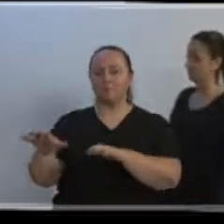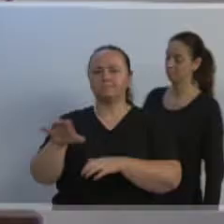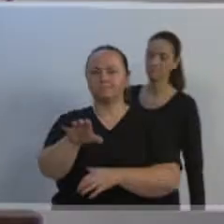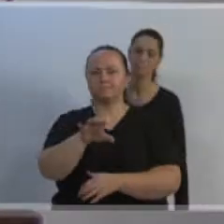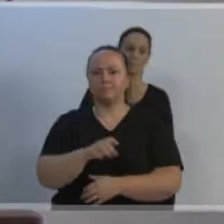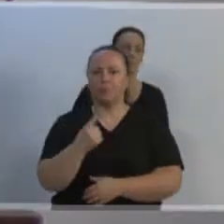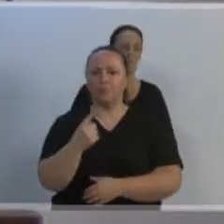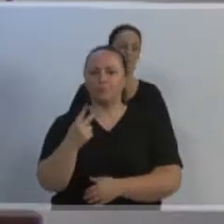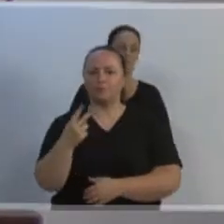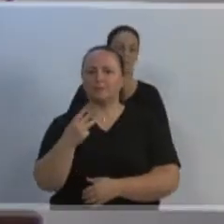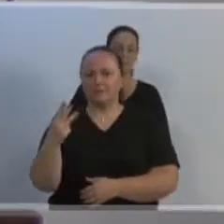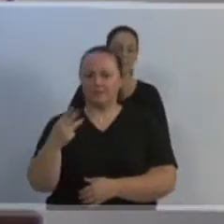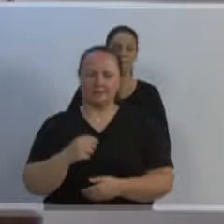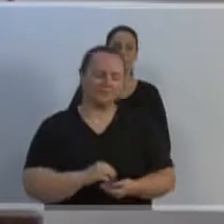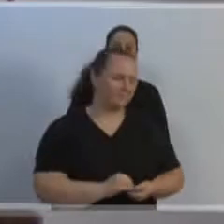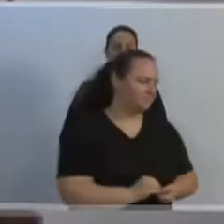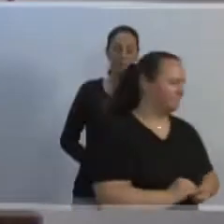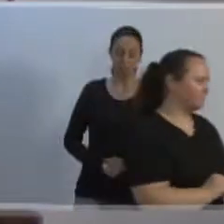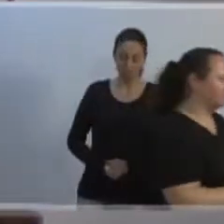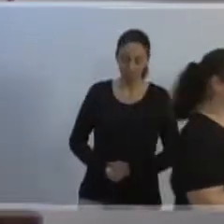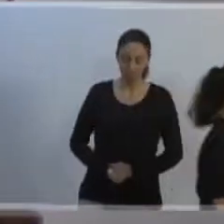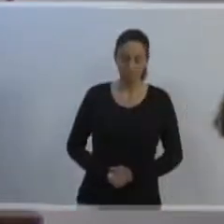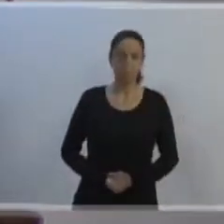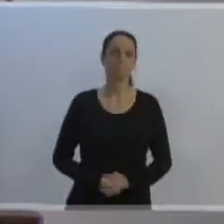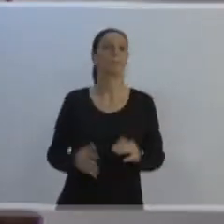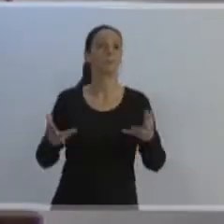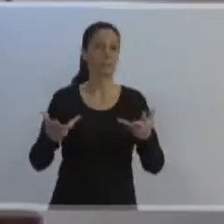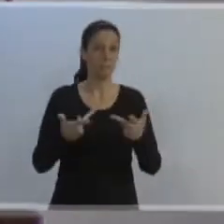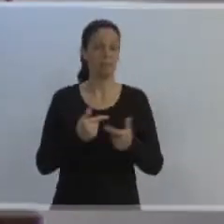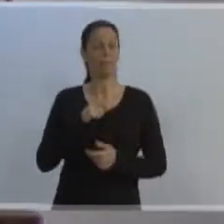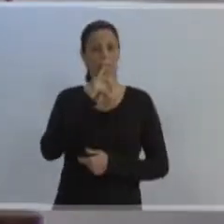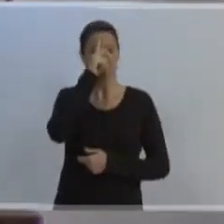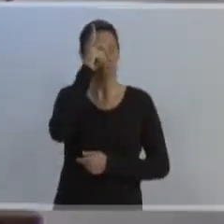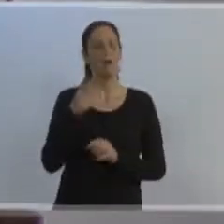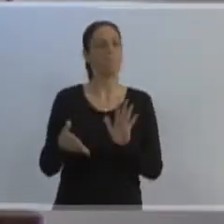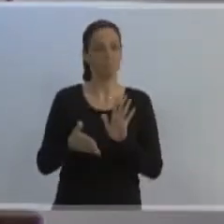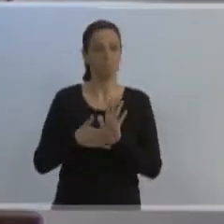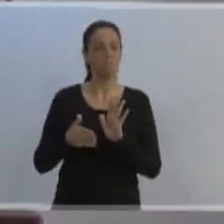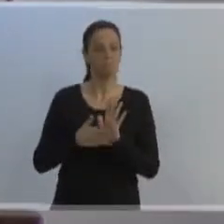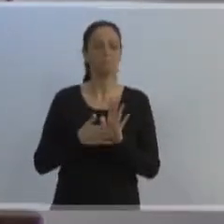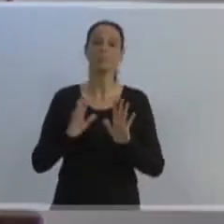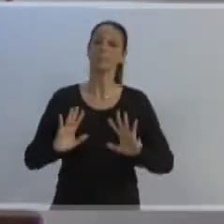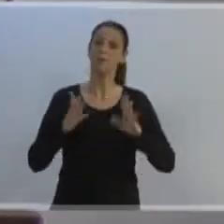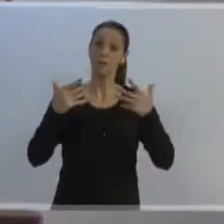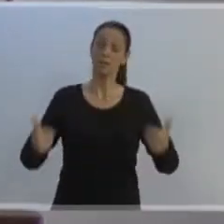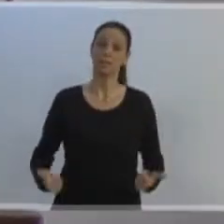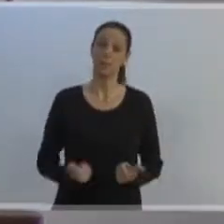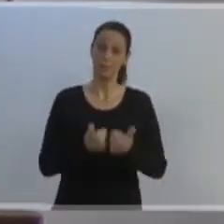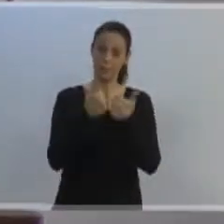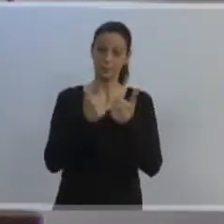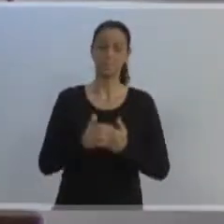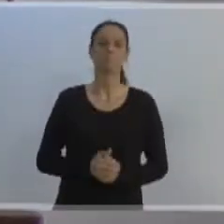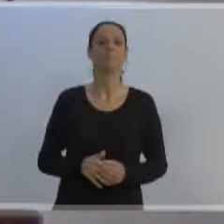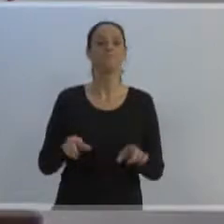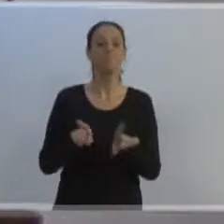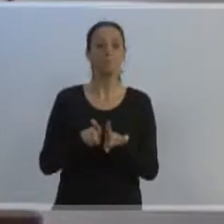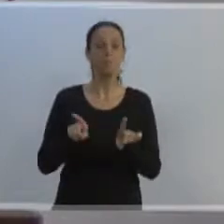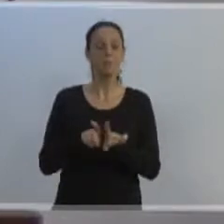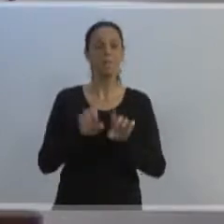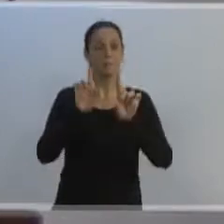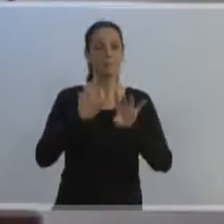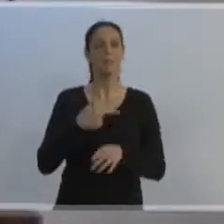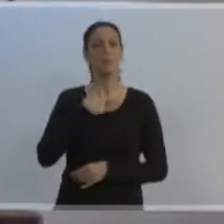e 3 excelente iniciativa também desta oktoberfest e também testar a corani